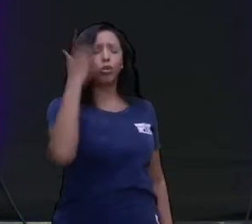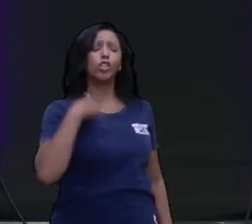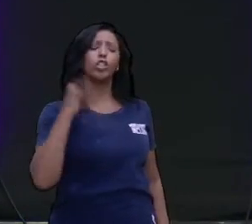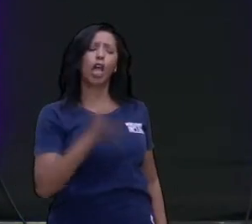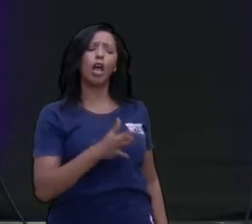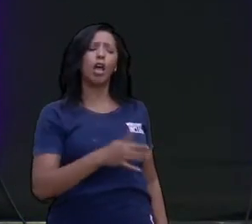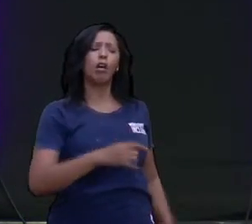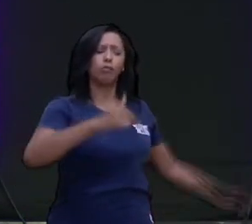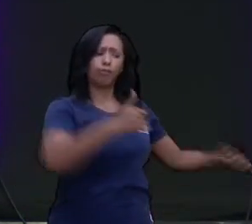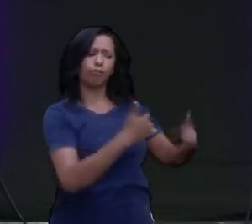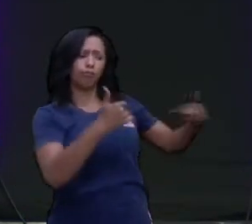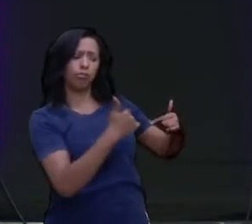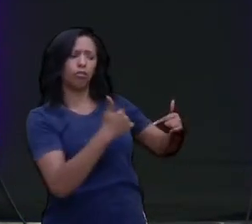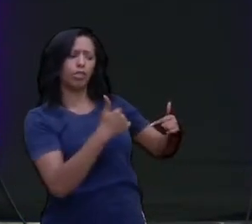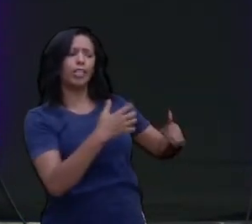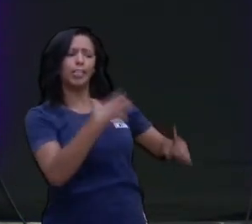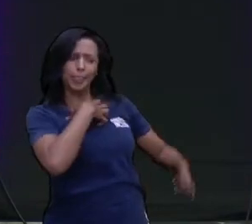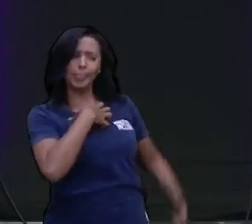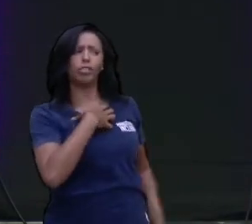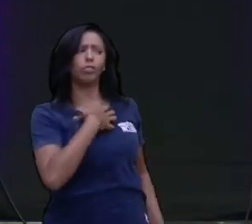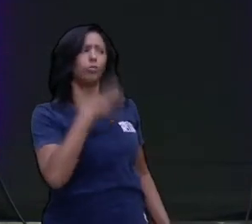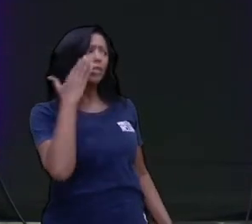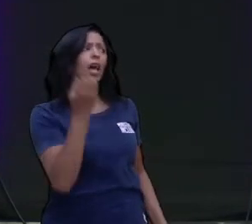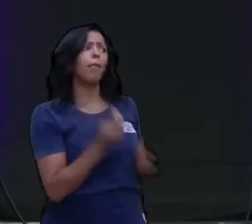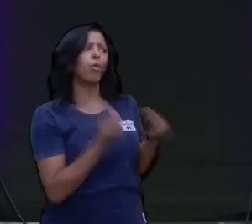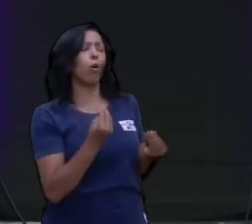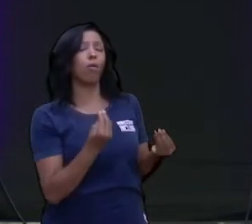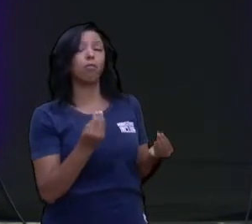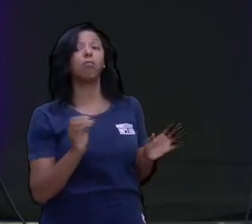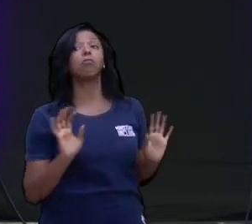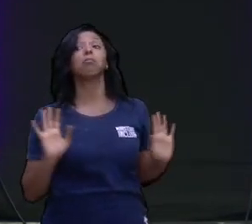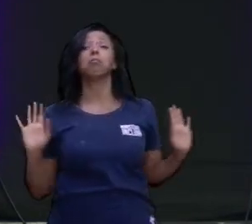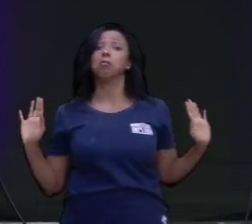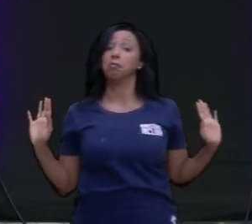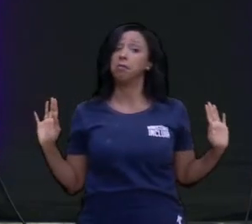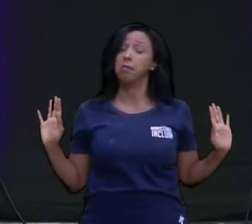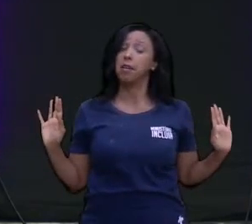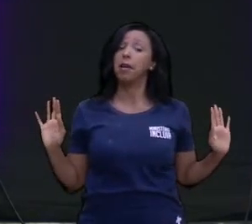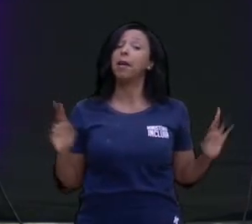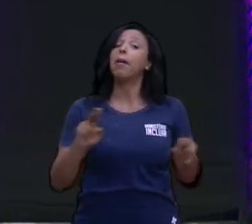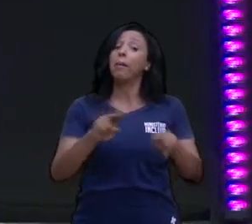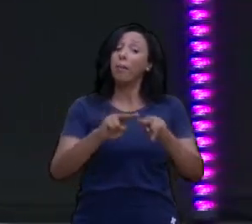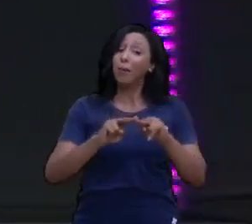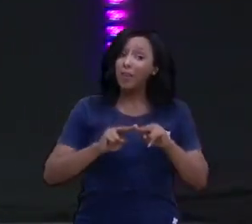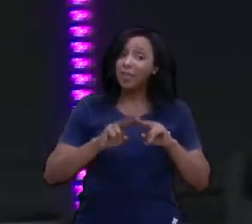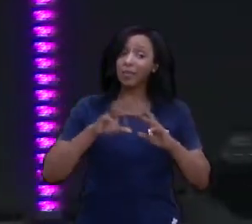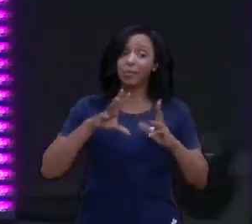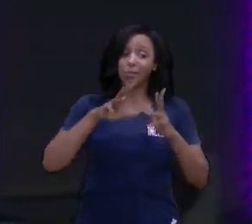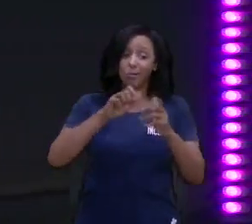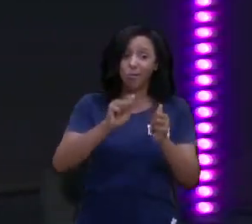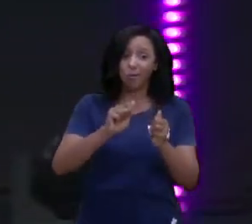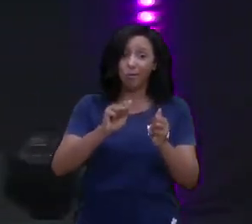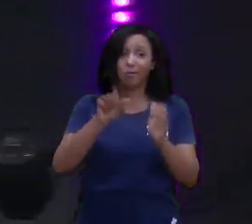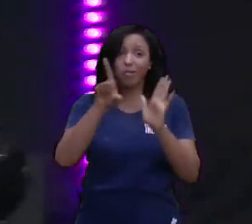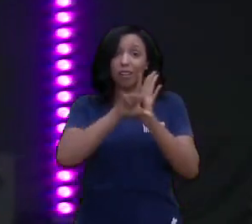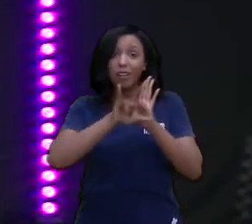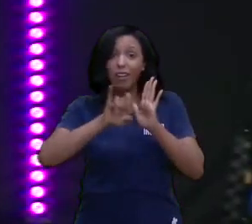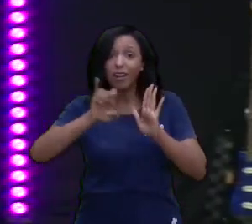é por isso que eu nosso tendência é olho por olho dente por dente é mas só que não